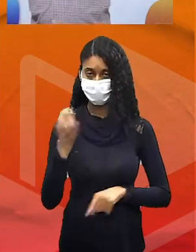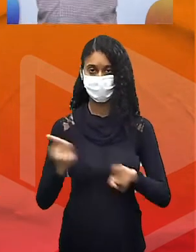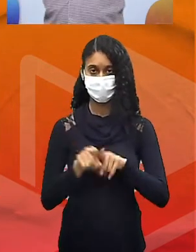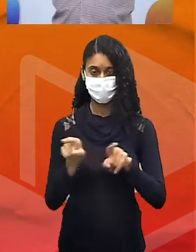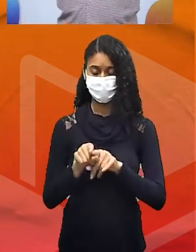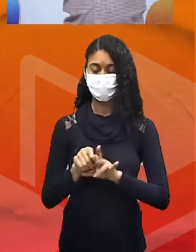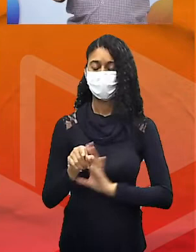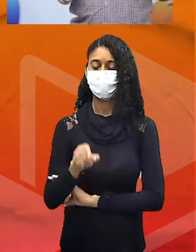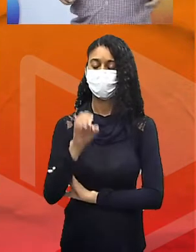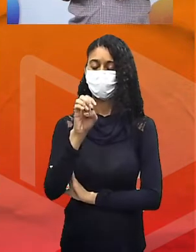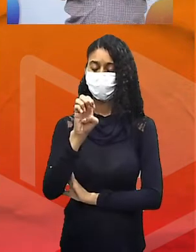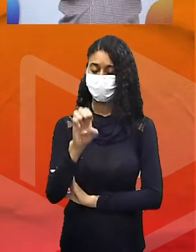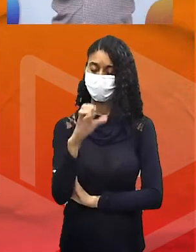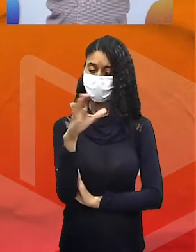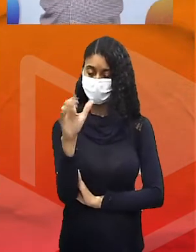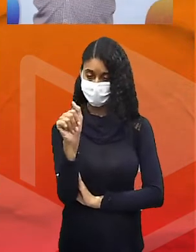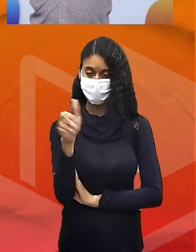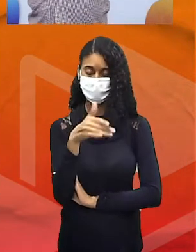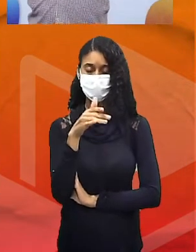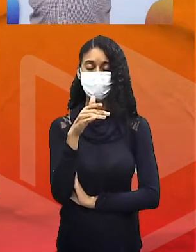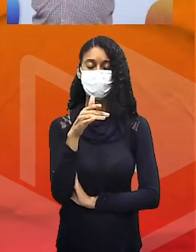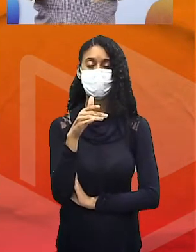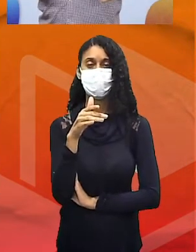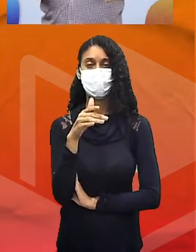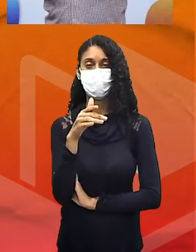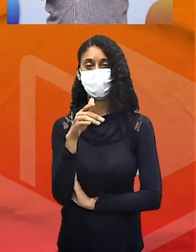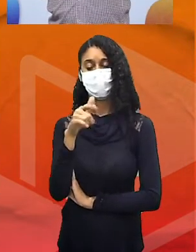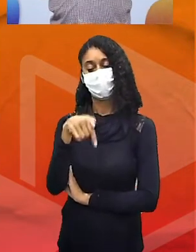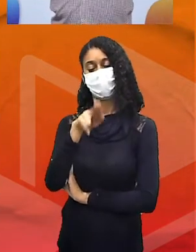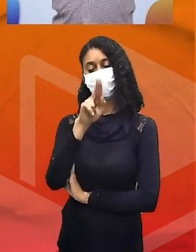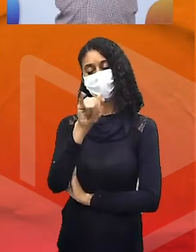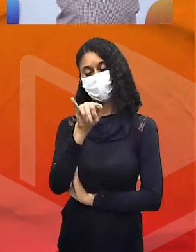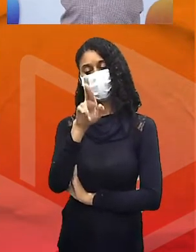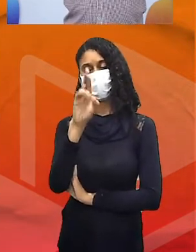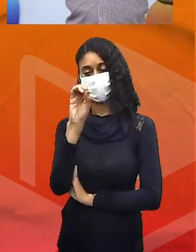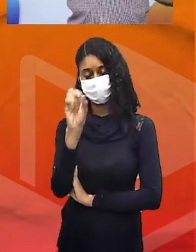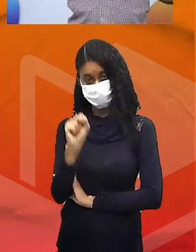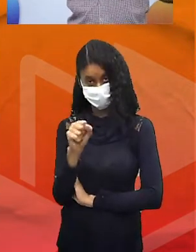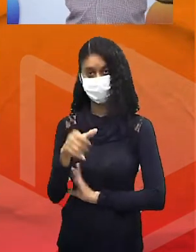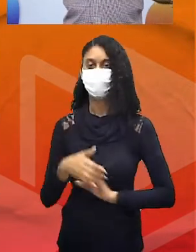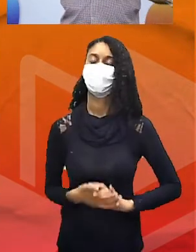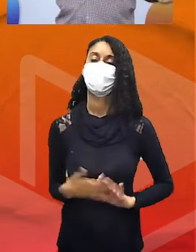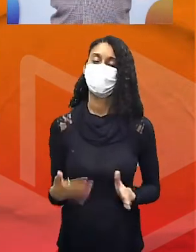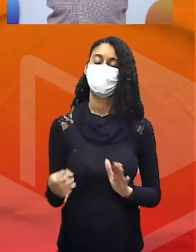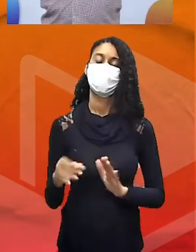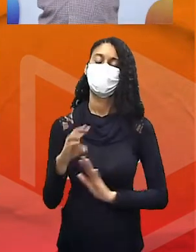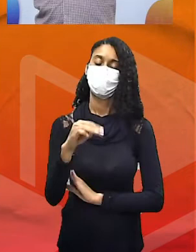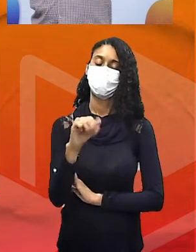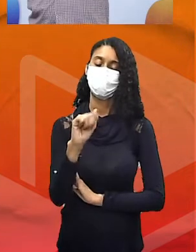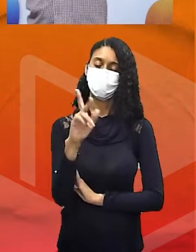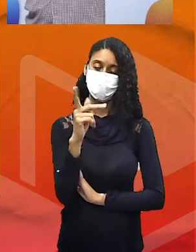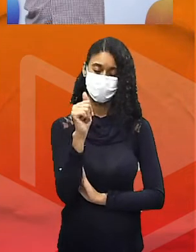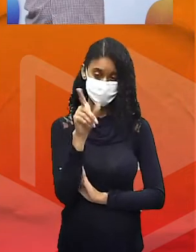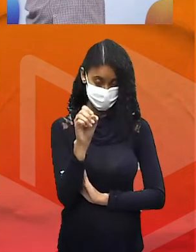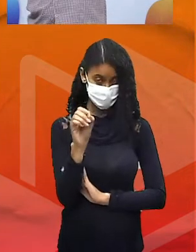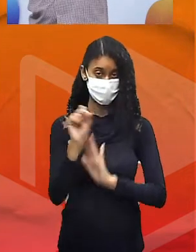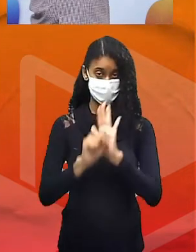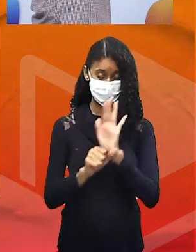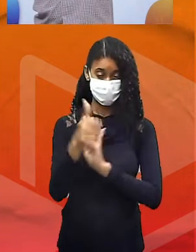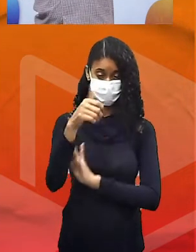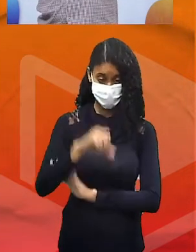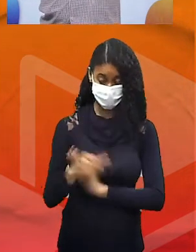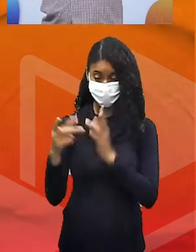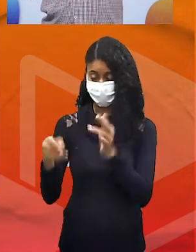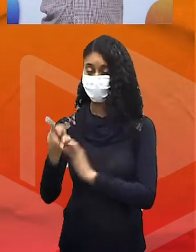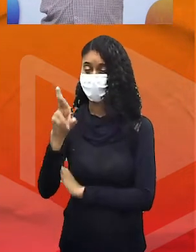em épocas diferentes. Né? Então, Machado de Assis está para o século XIX, assim como João Guimarães Rosa está para o